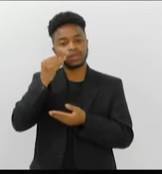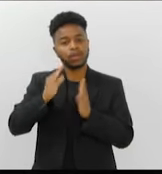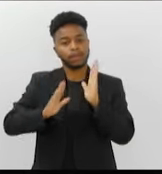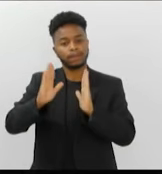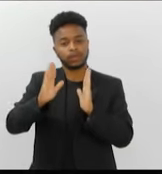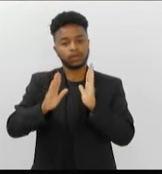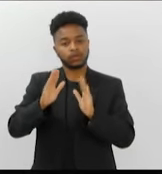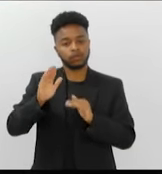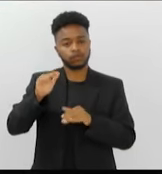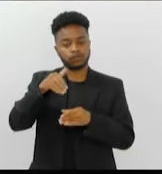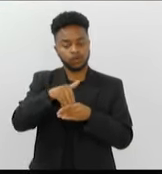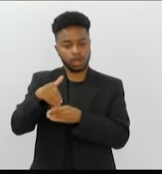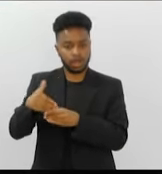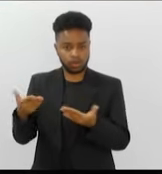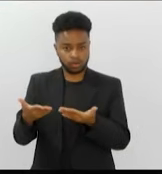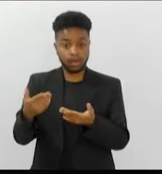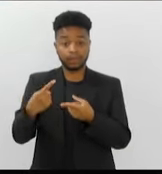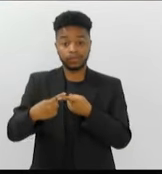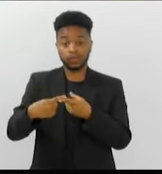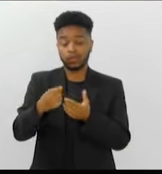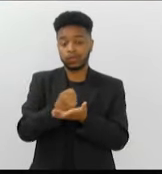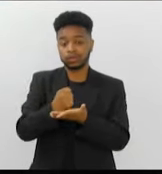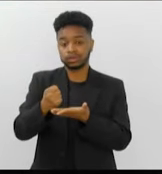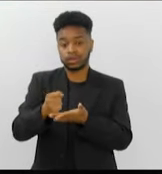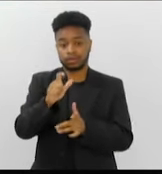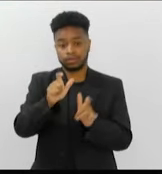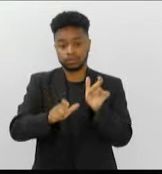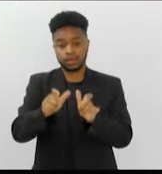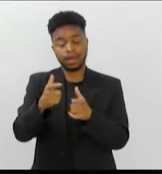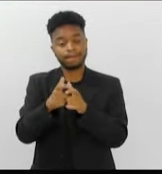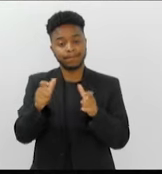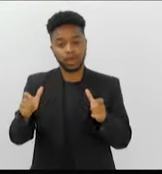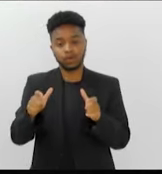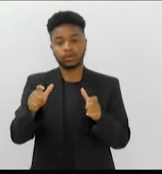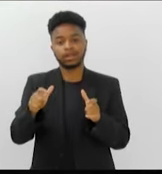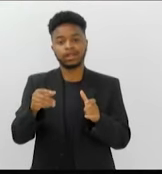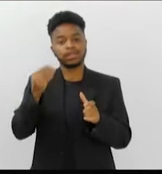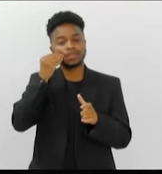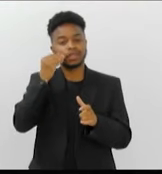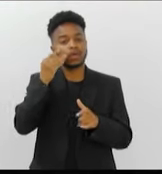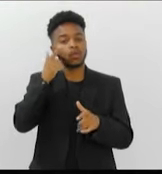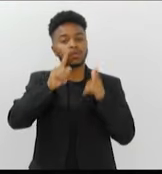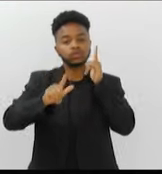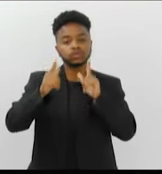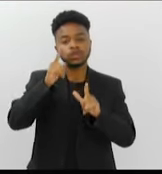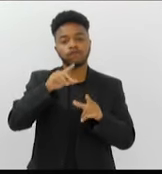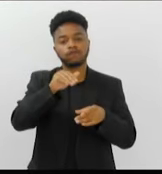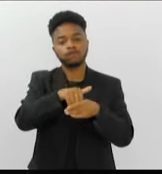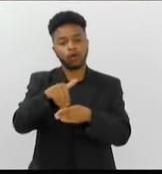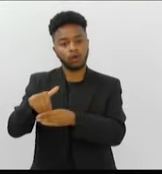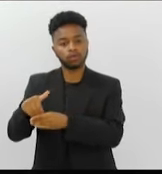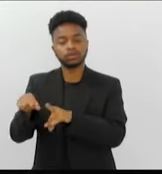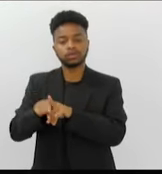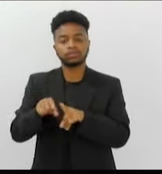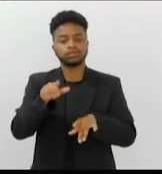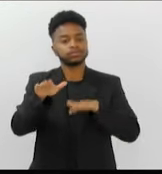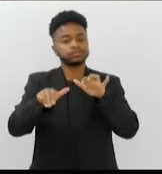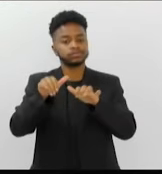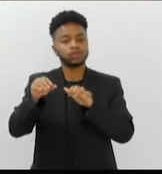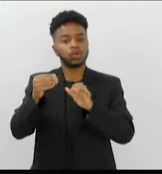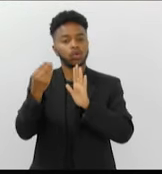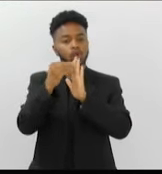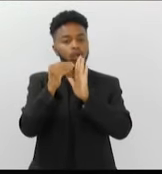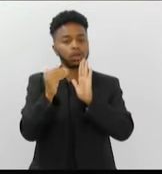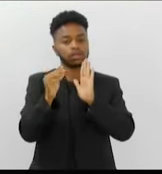pessoas, e eu vou mostrar aqui, para a sua maioria serem cabos eleitorais, formar nominatas de partido, temos nomes.